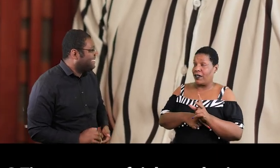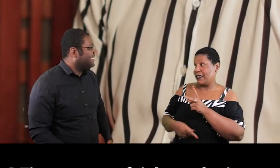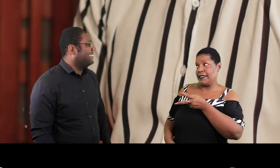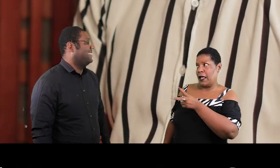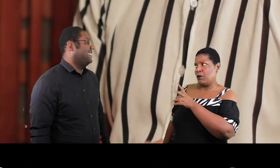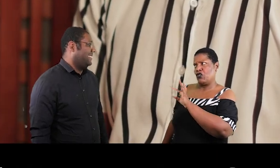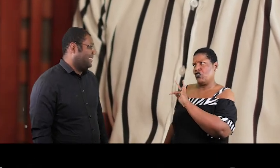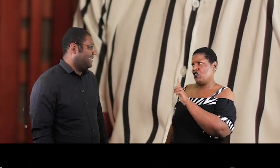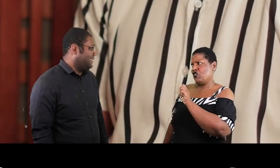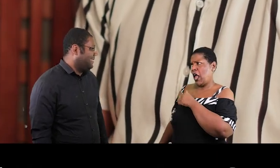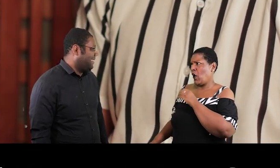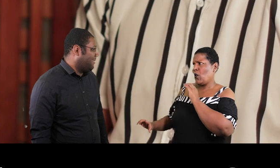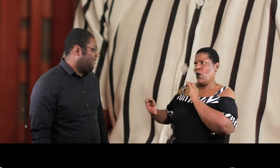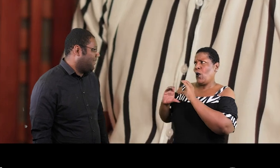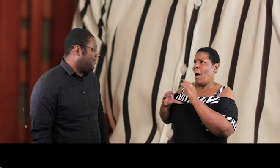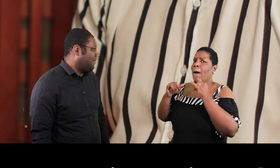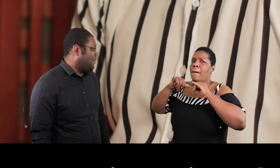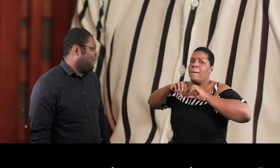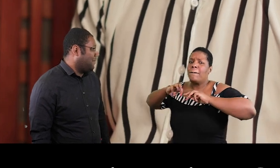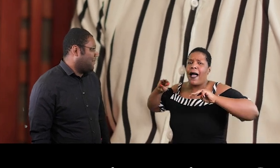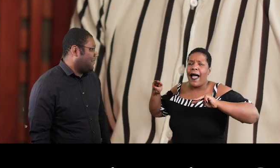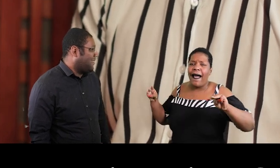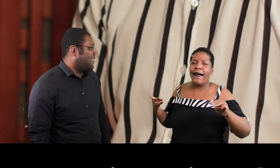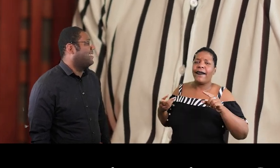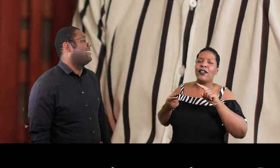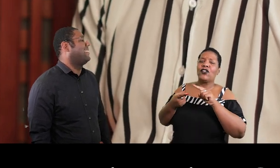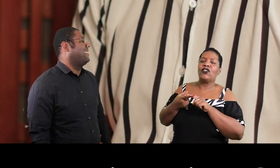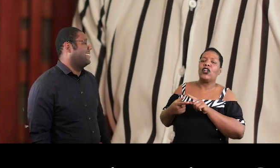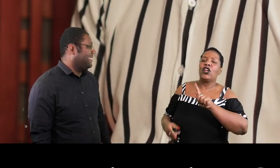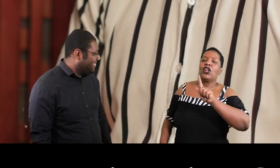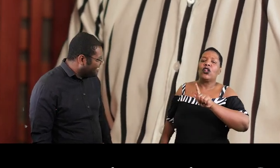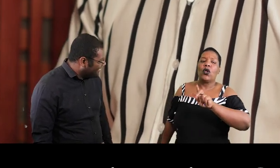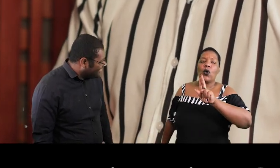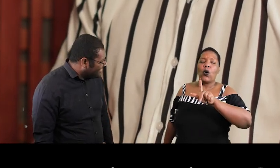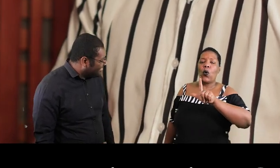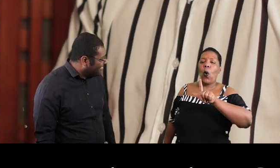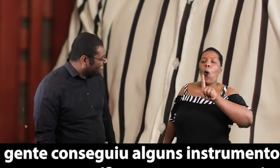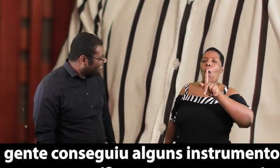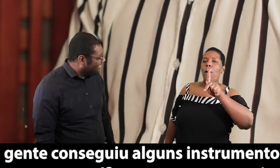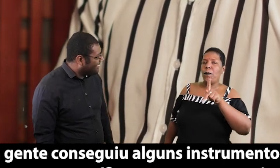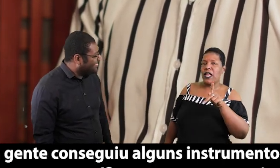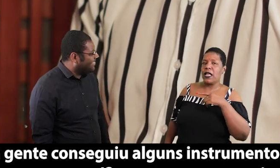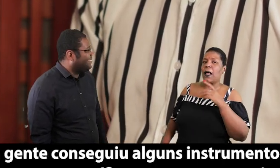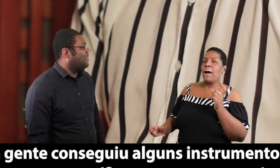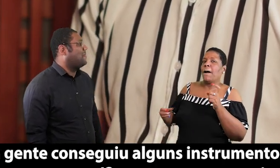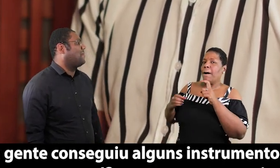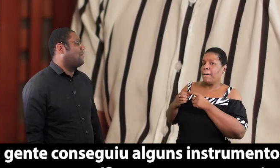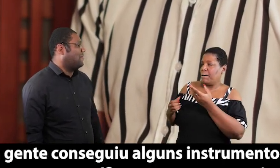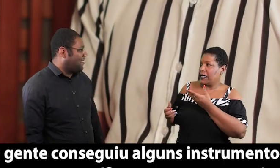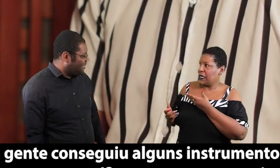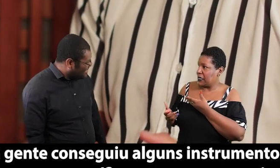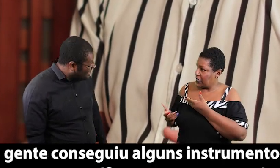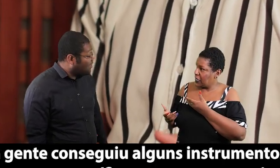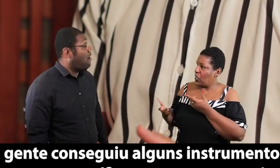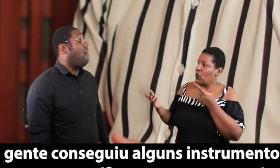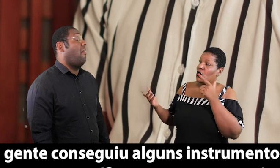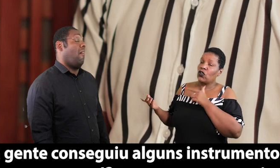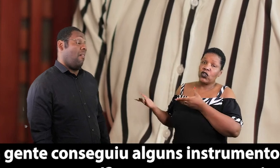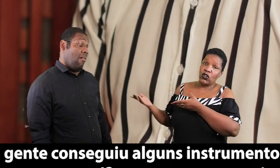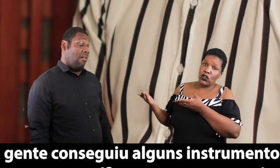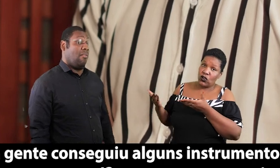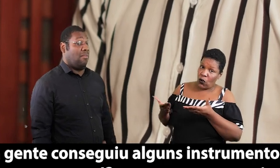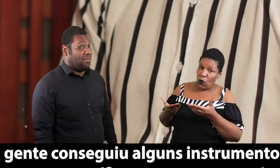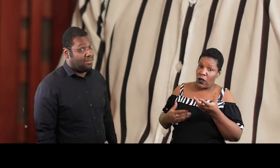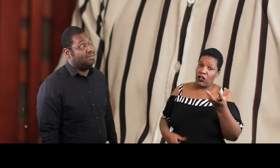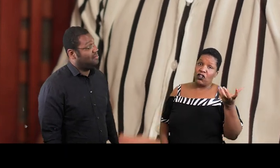marketing. O Thiago entrou em contato com a Golpe, conversou, conseguiu a parceria com a Golpe. Aí a gente conseguiu alguns instrumentos com a cor específica que a